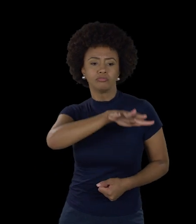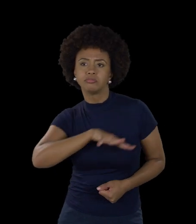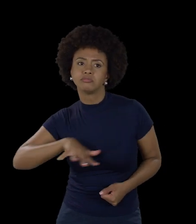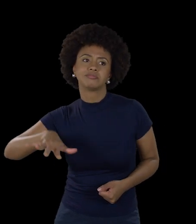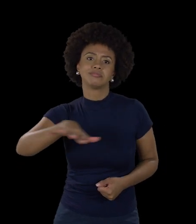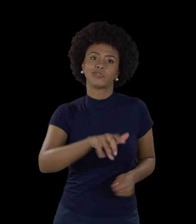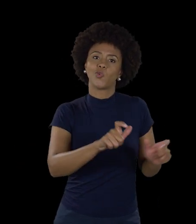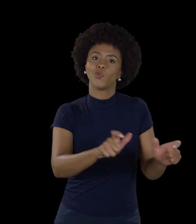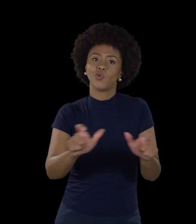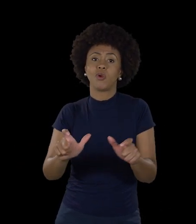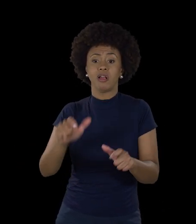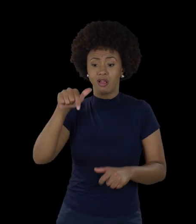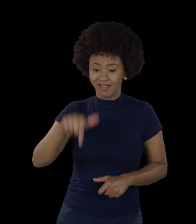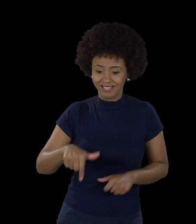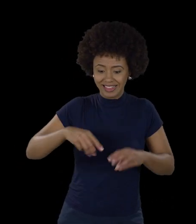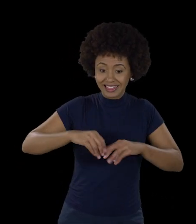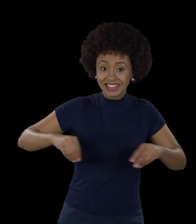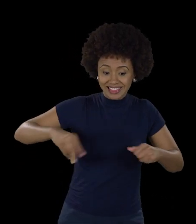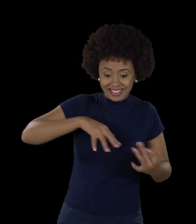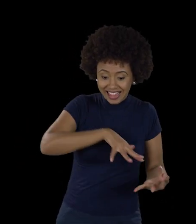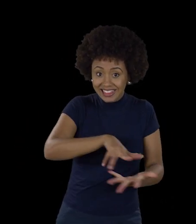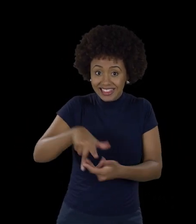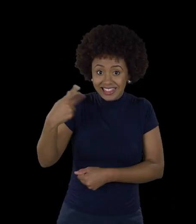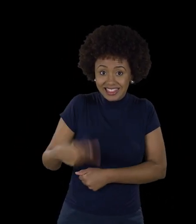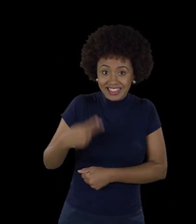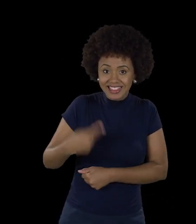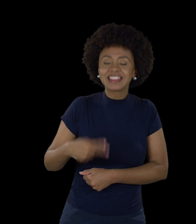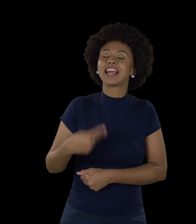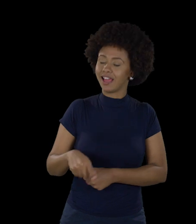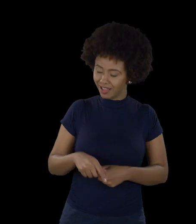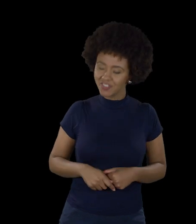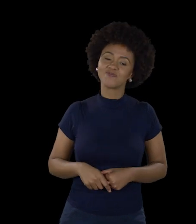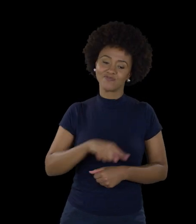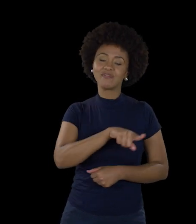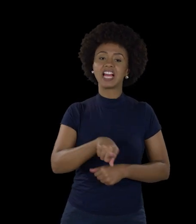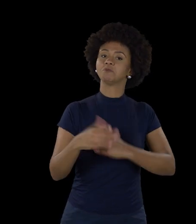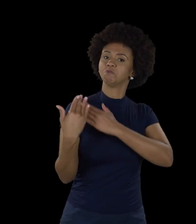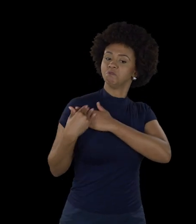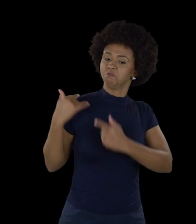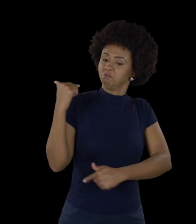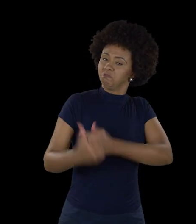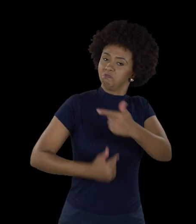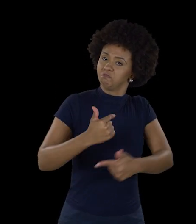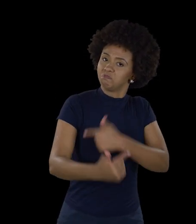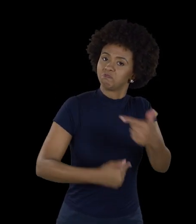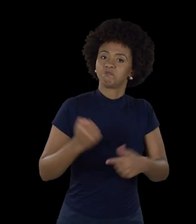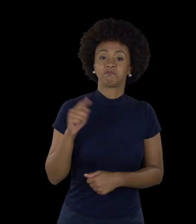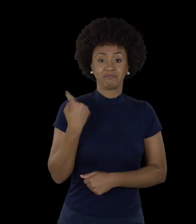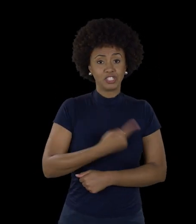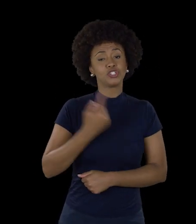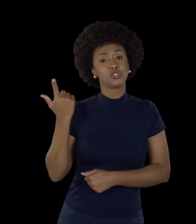nós vivemos, e estão fazendo a sua parte para a gente poder viver bem nesse planeta onde